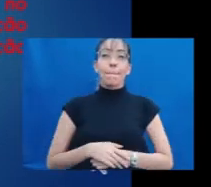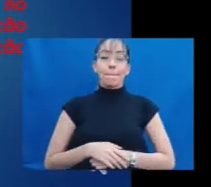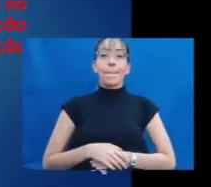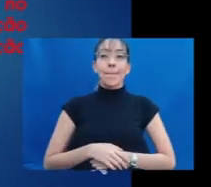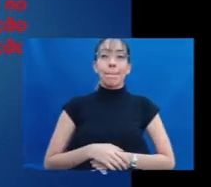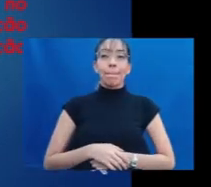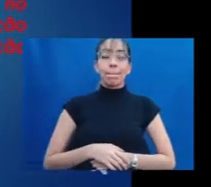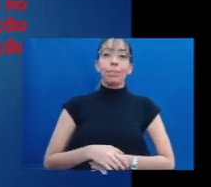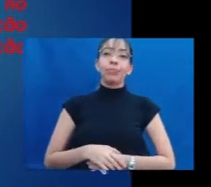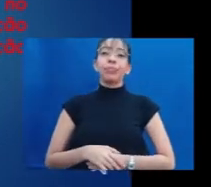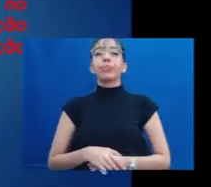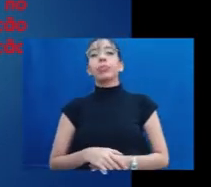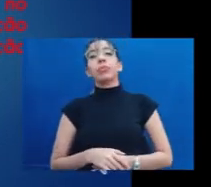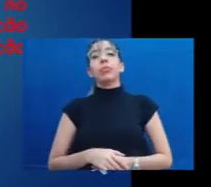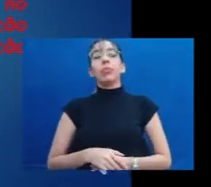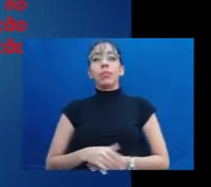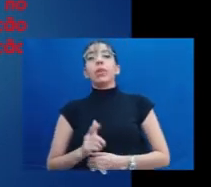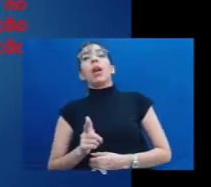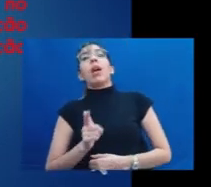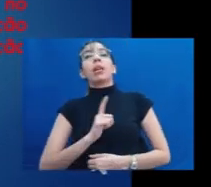num acidente.